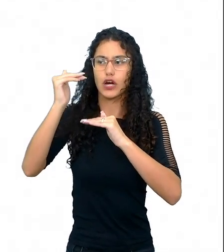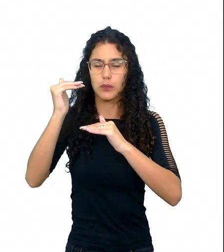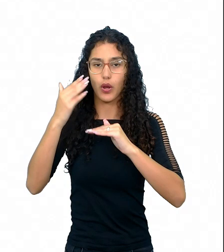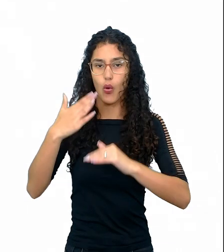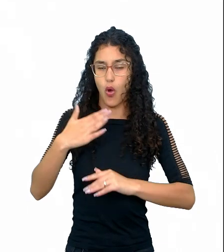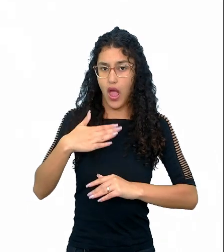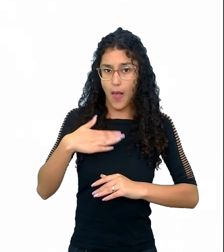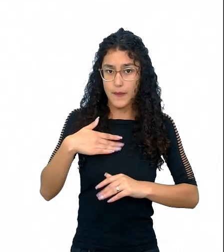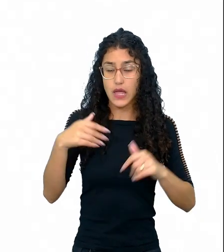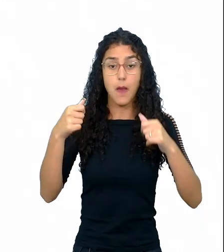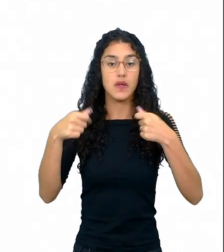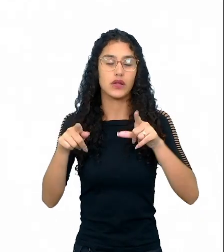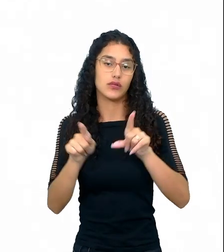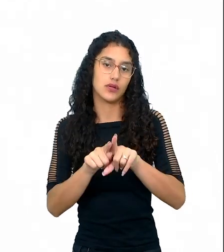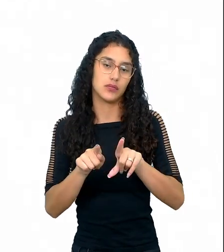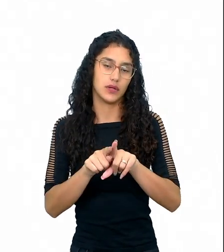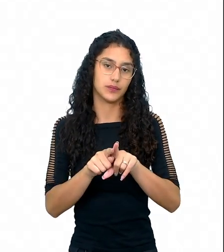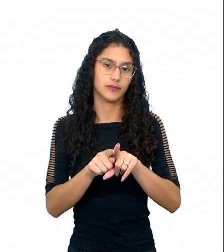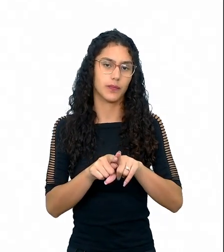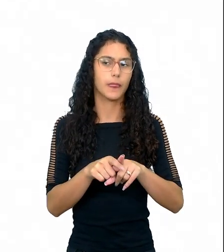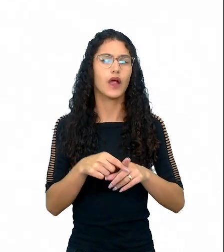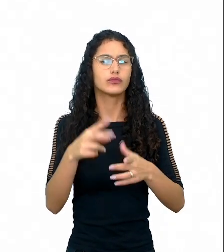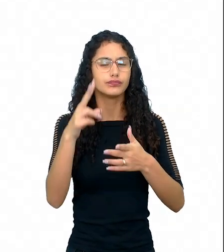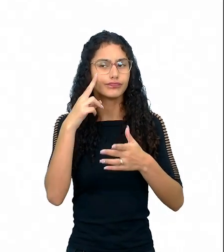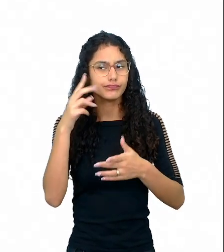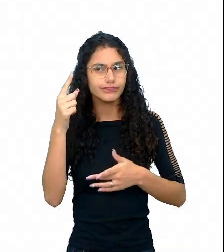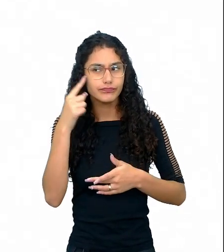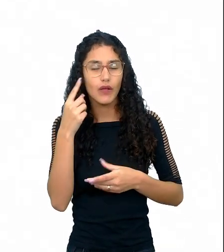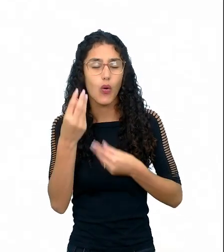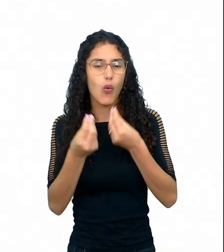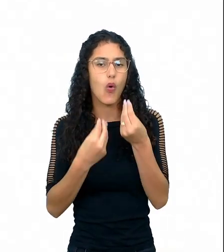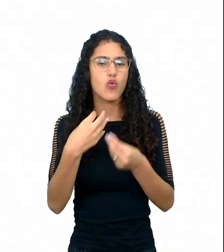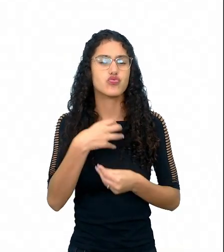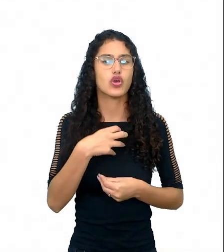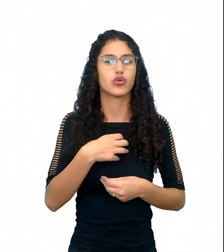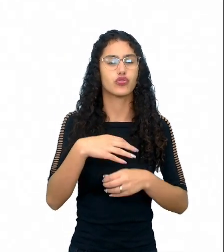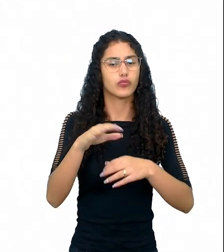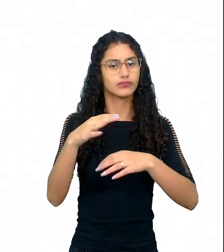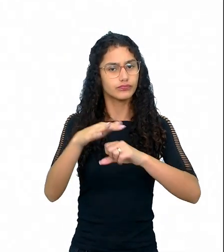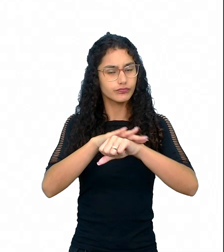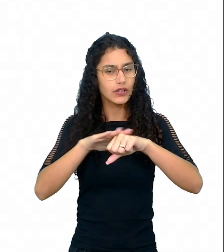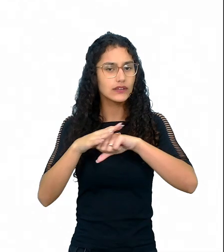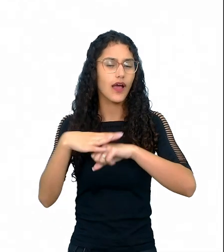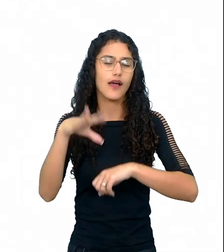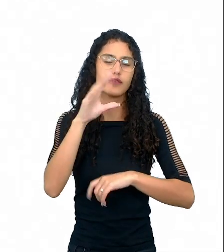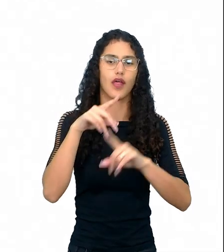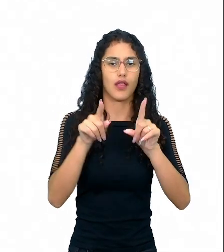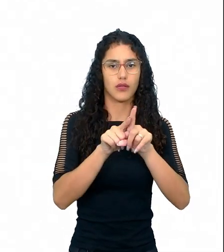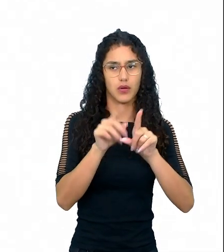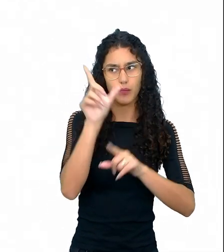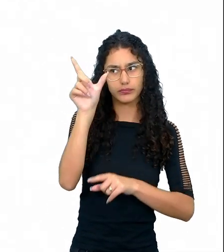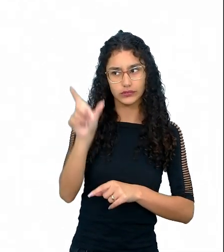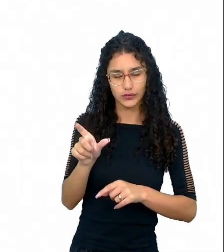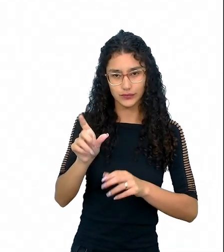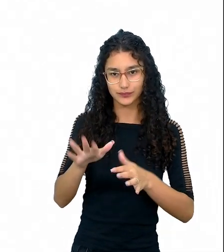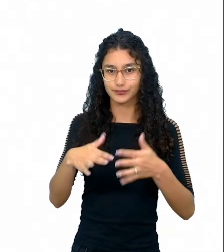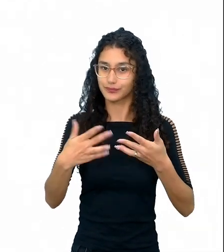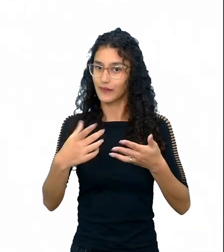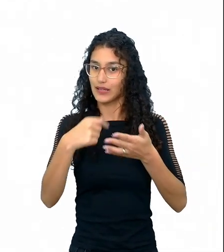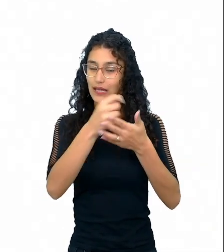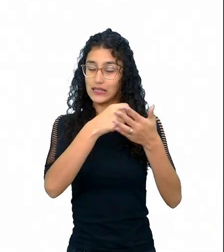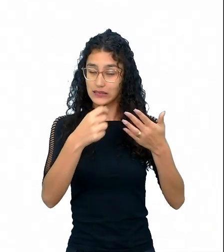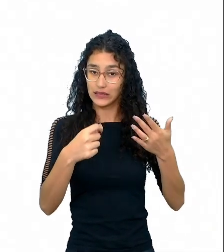superior a mim, eu preciso rever, né, a forma de conversar e de falar também. Então, tanto na